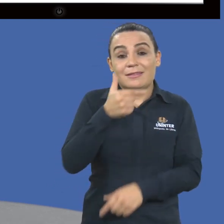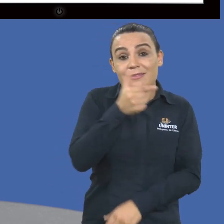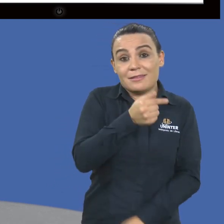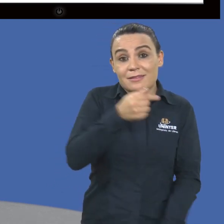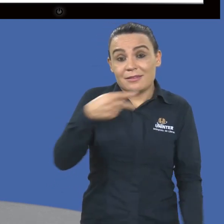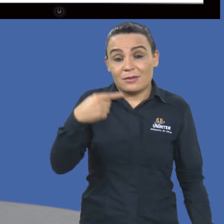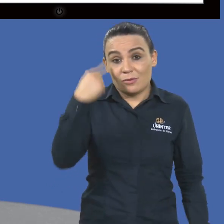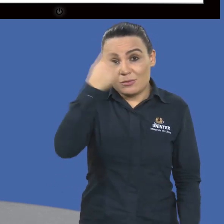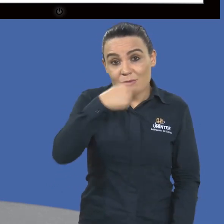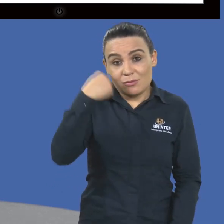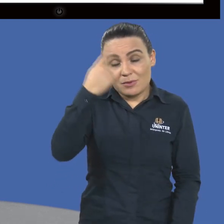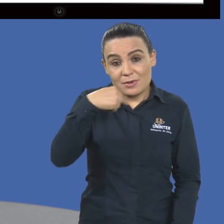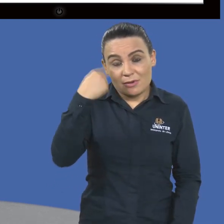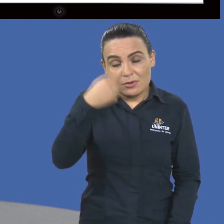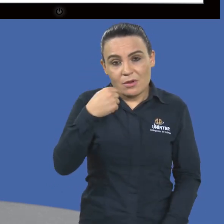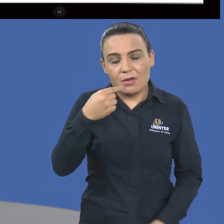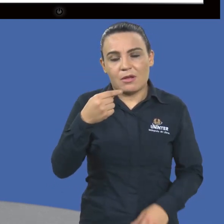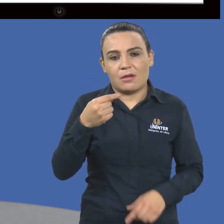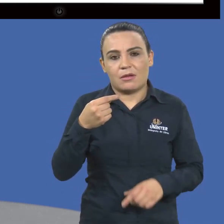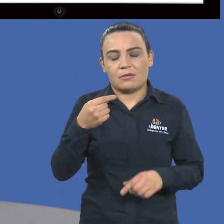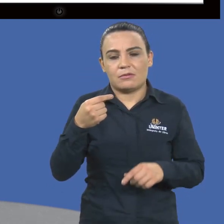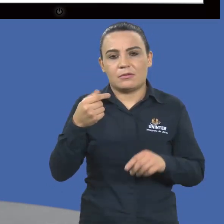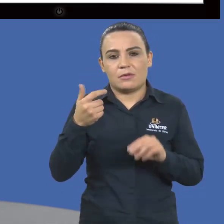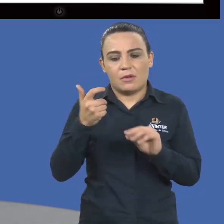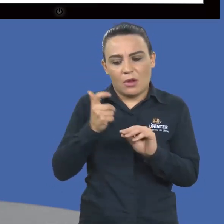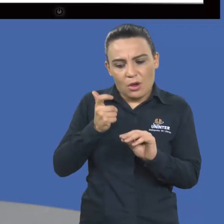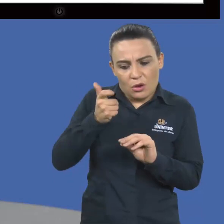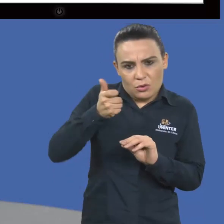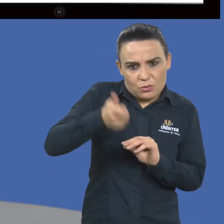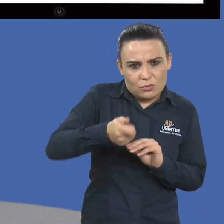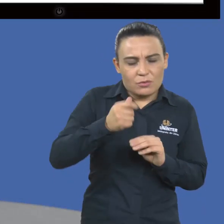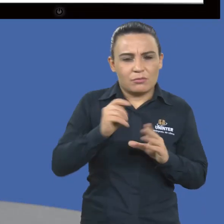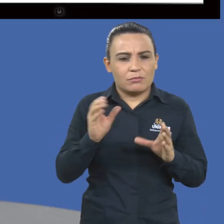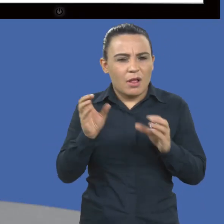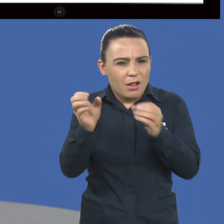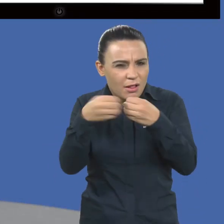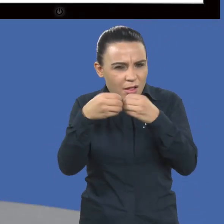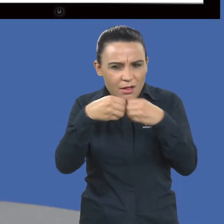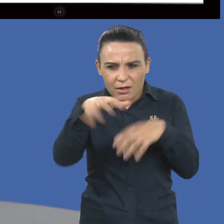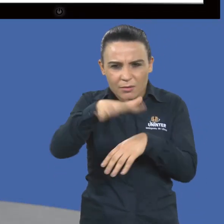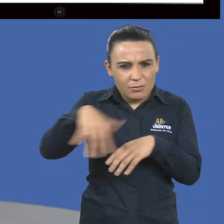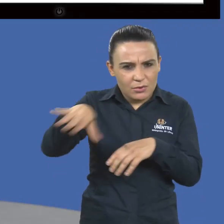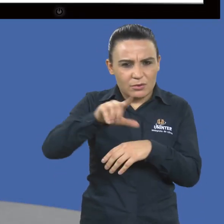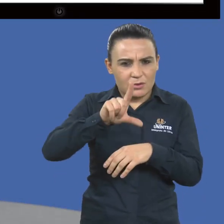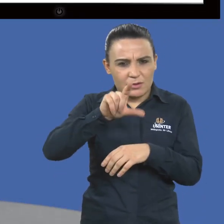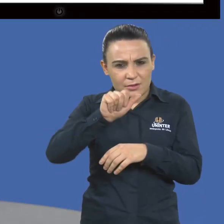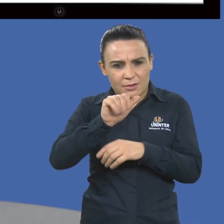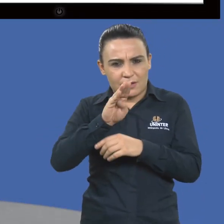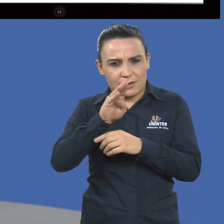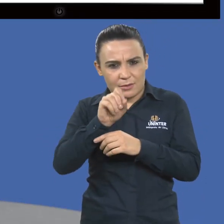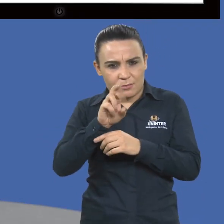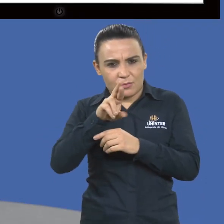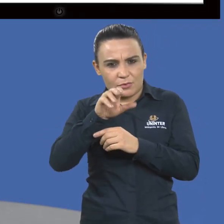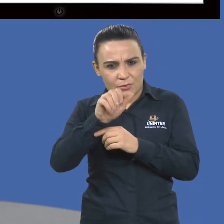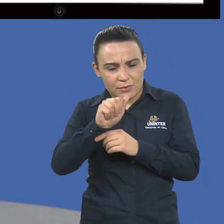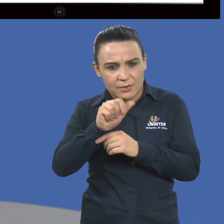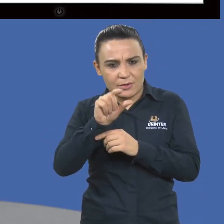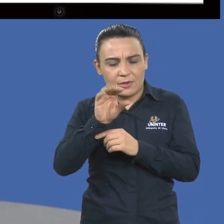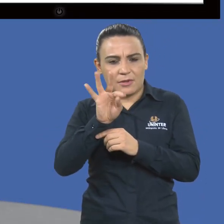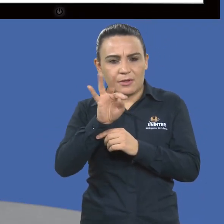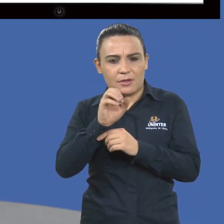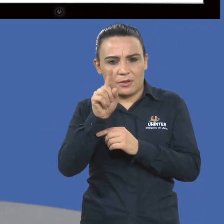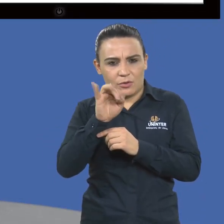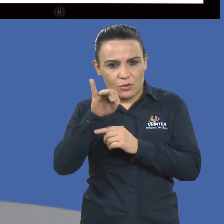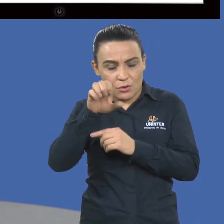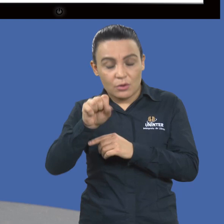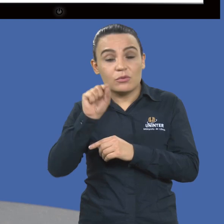menos 72 horas, né? Então, em média, nos laboratórios que fazem esse tipo